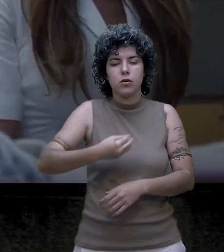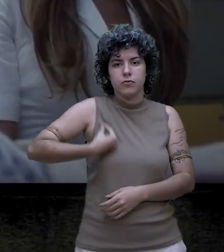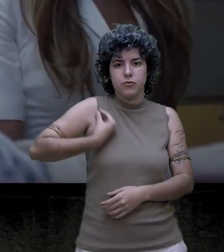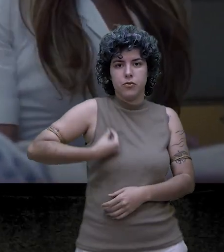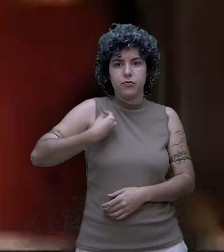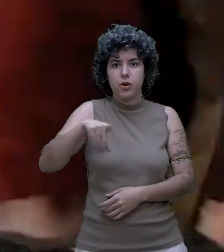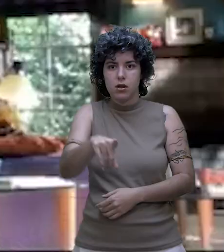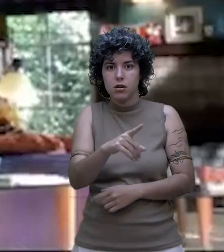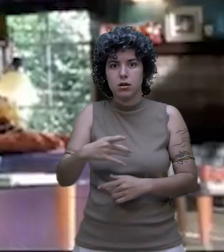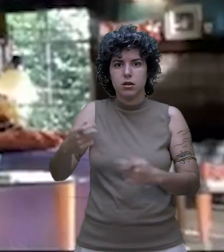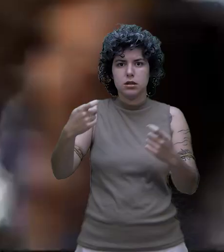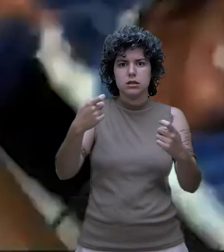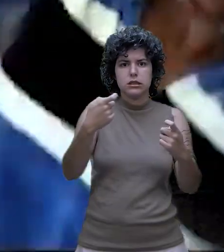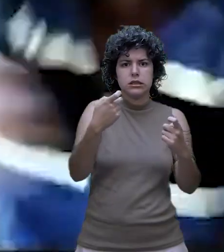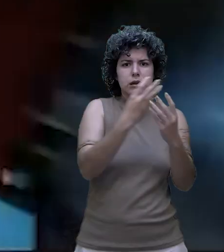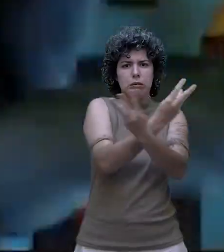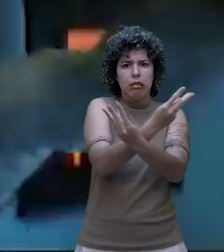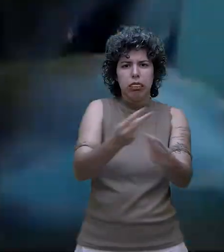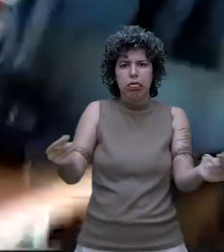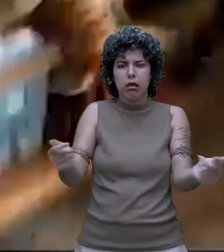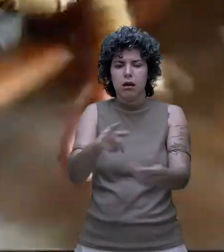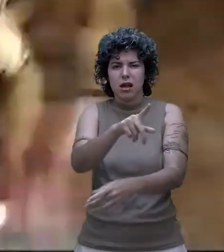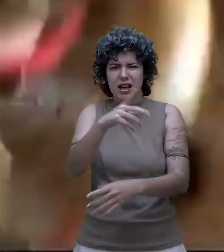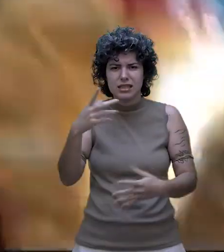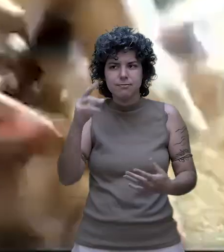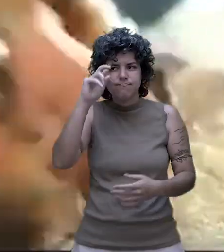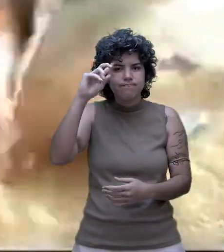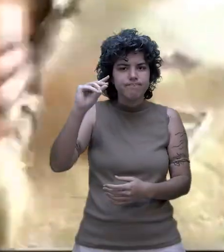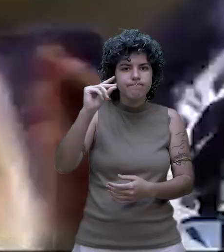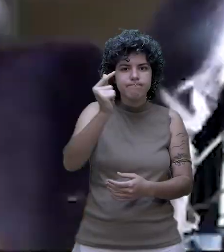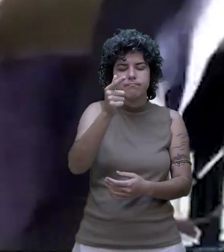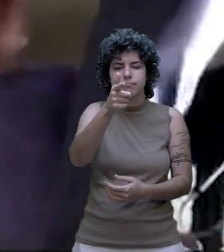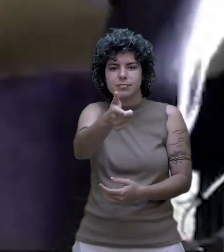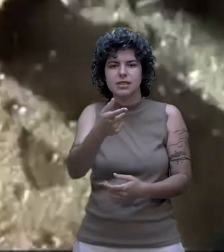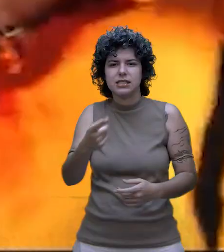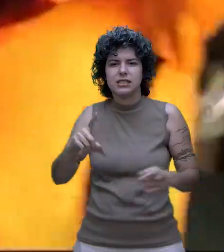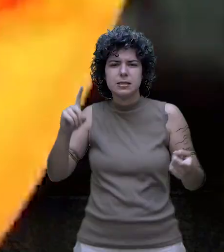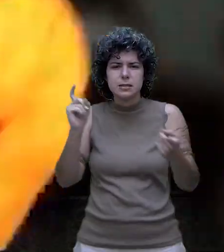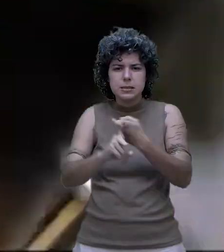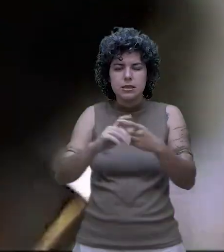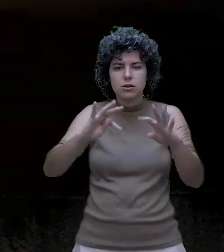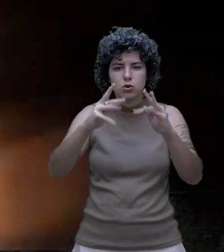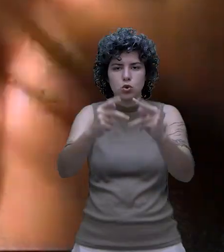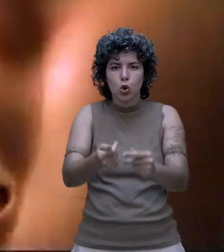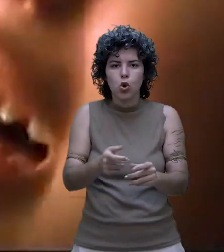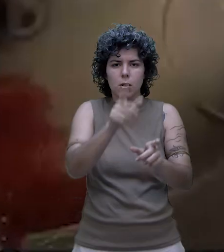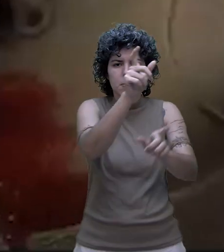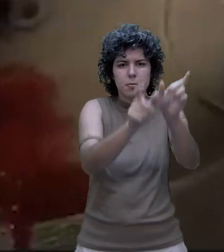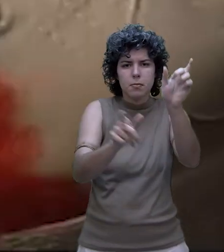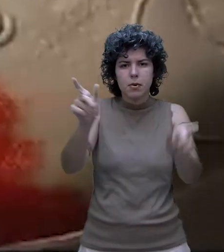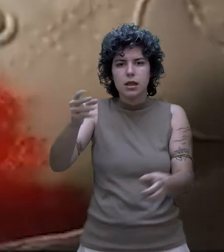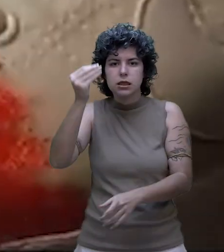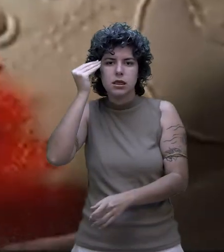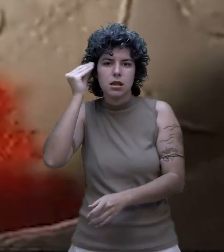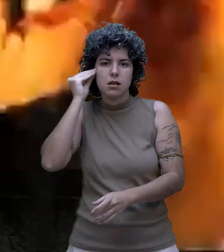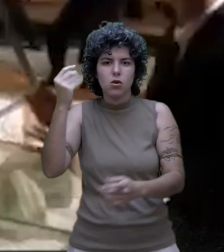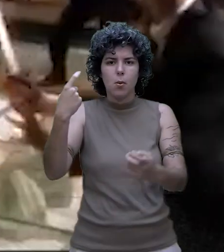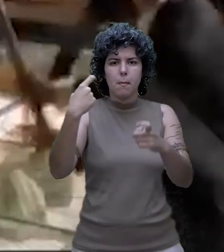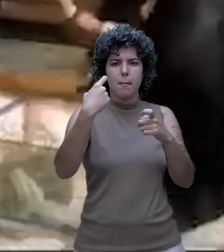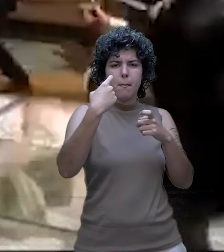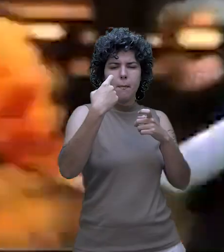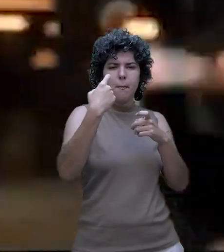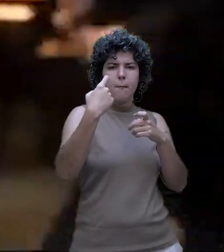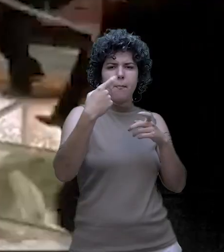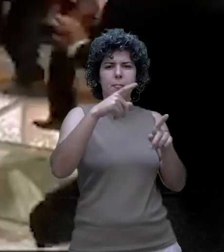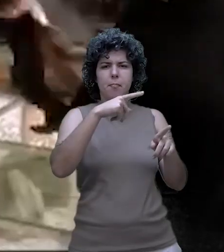enfermeira caolha. Ela então decide se vingar de todo mundo que tentou matá-la e faz uma lista com os nomes dos culpados e sai por aí cortando, esfaqueando